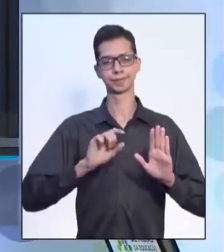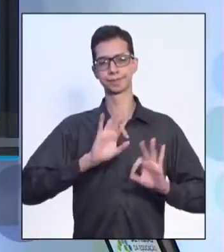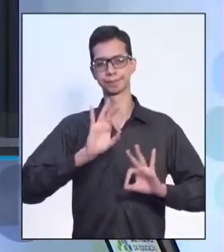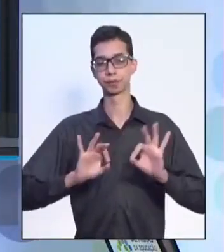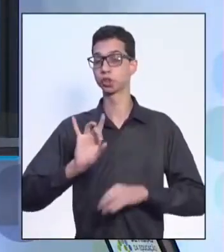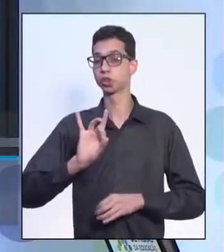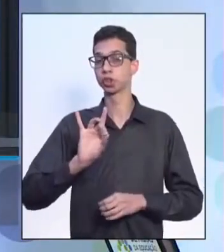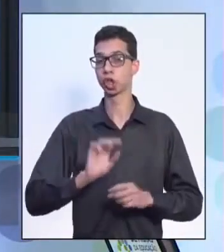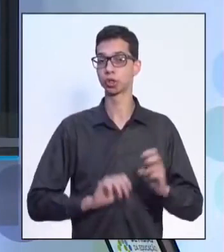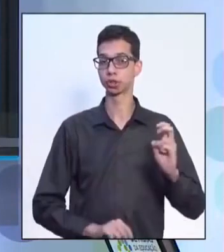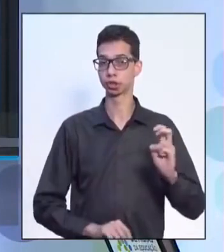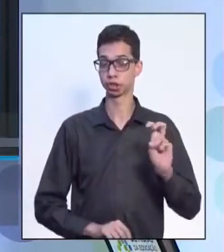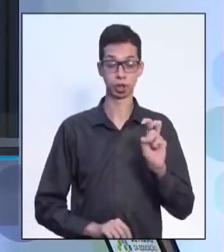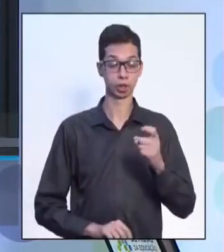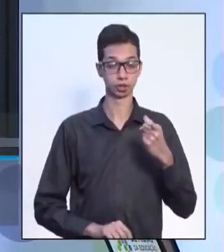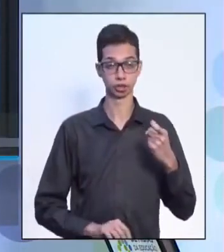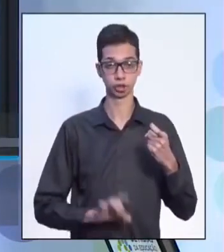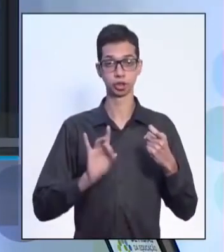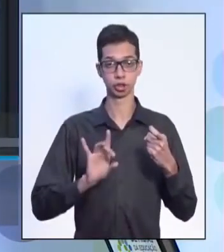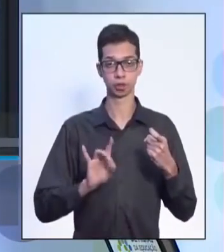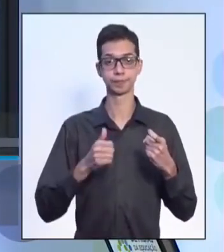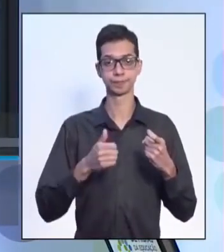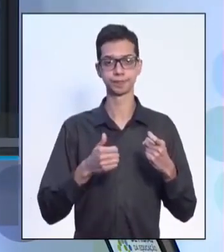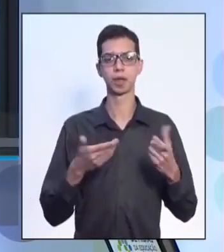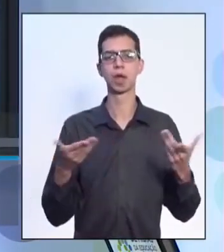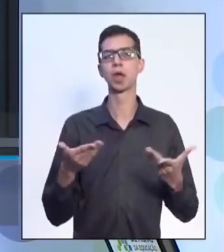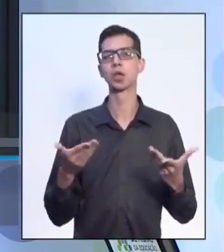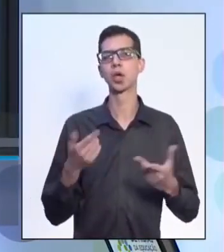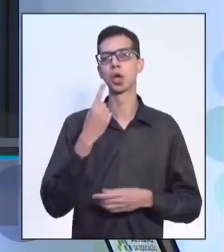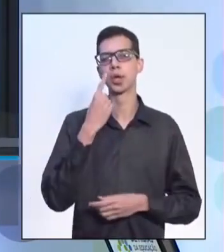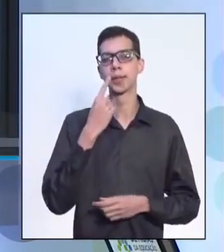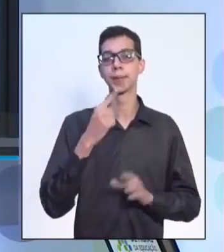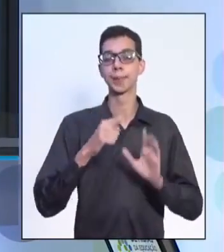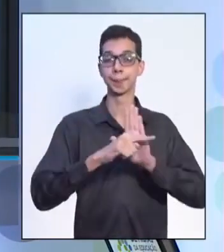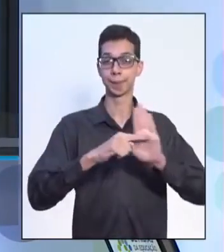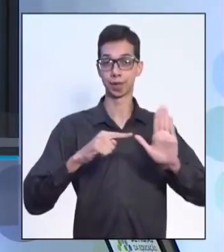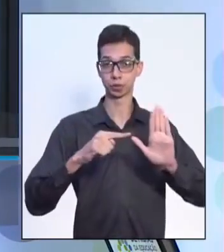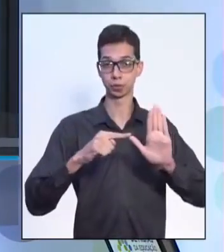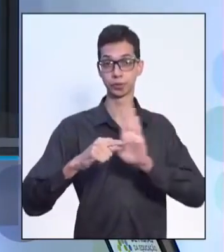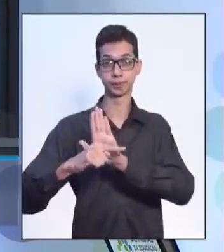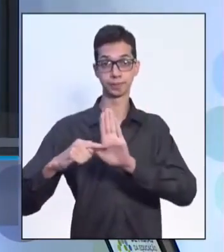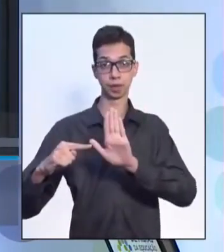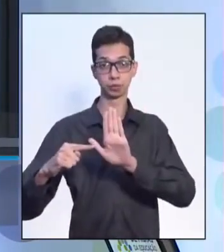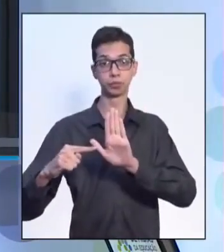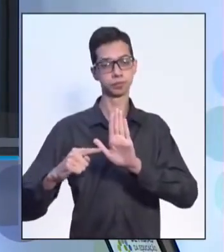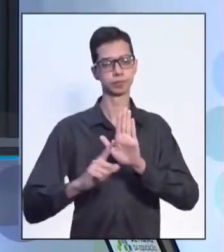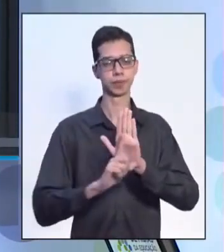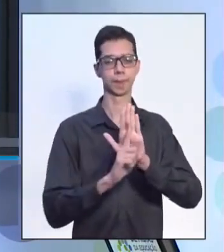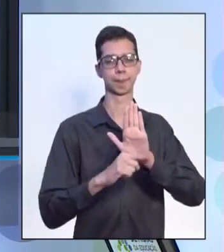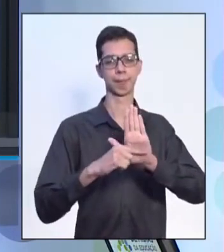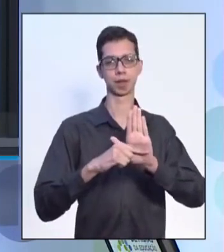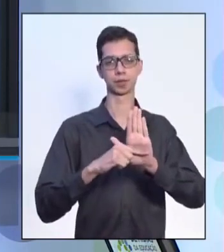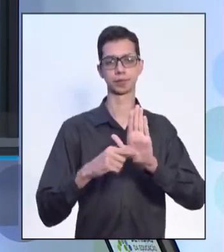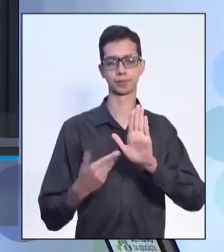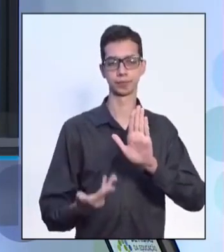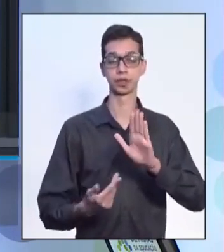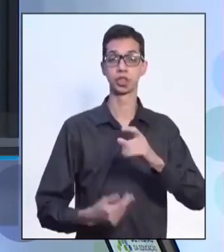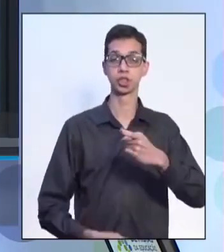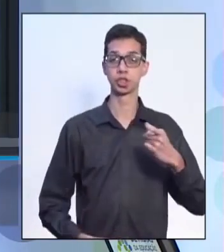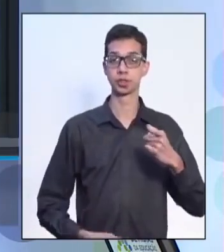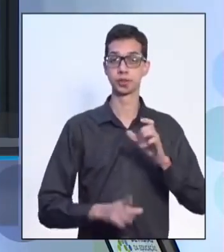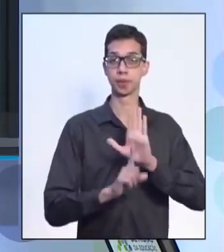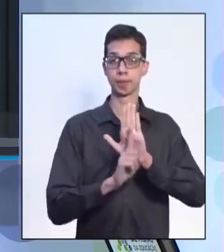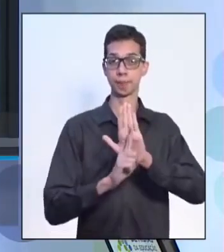x. Aqui eu vou fazer o joguinho de sinal, menos com menos, mais. Então, x mais